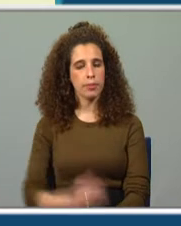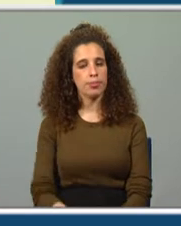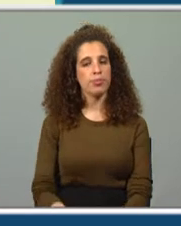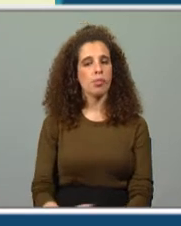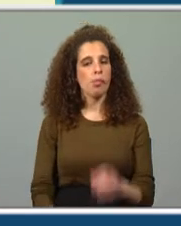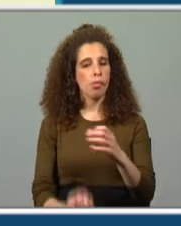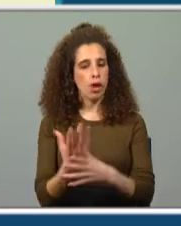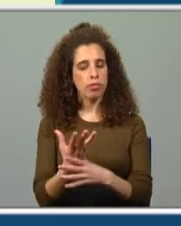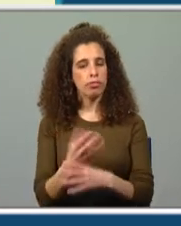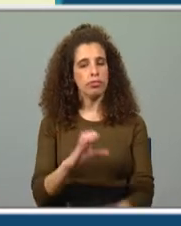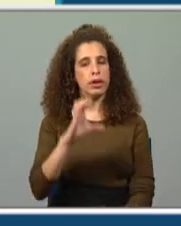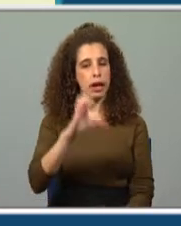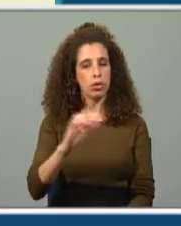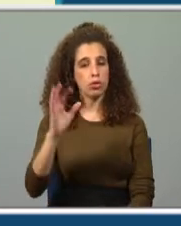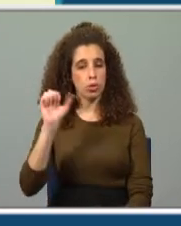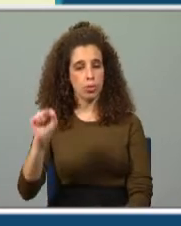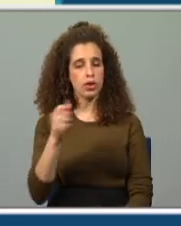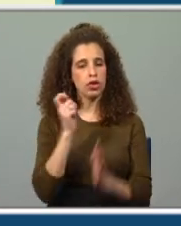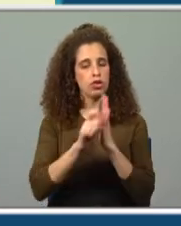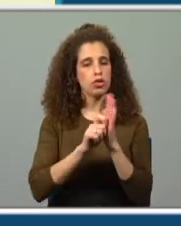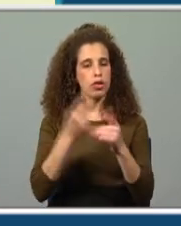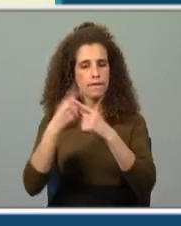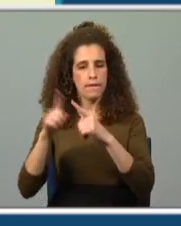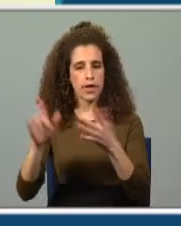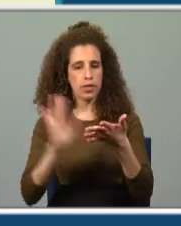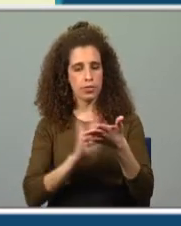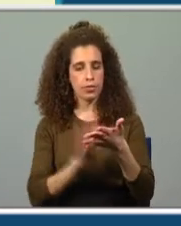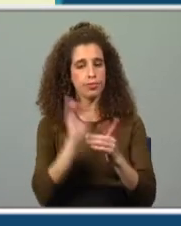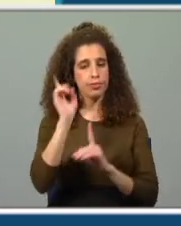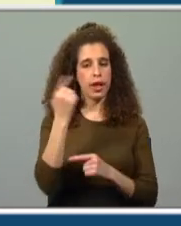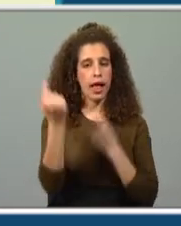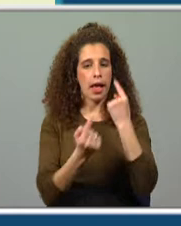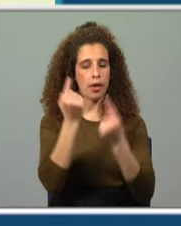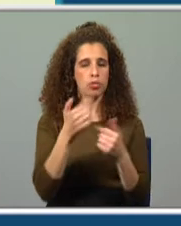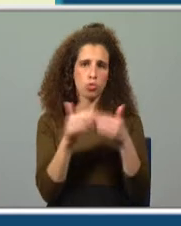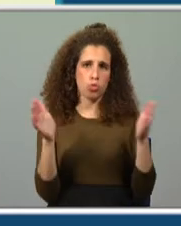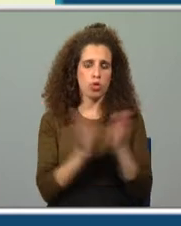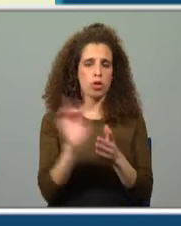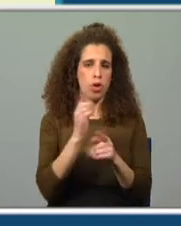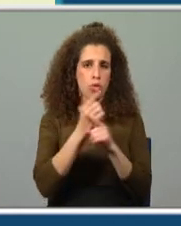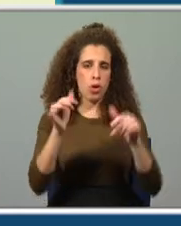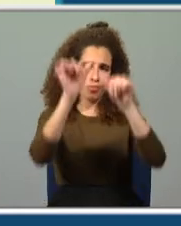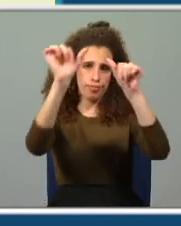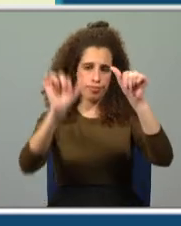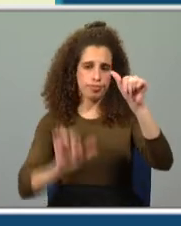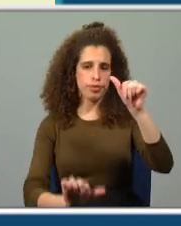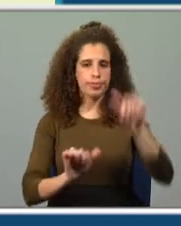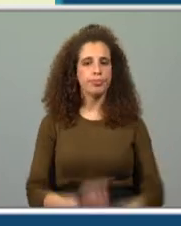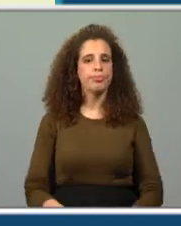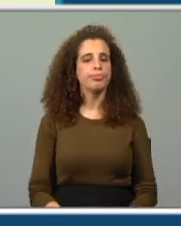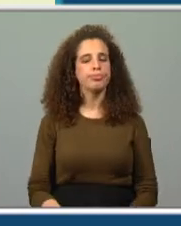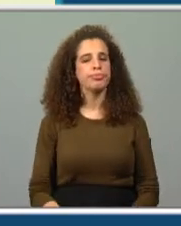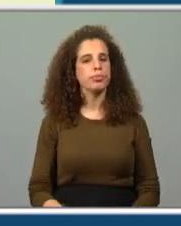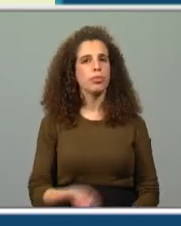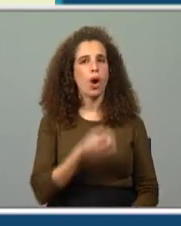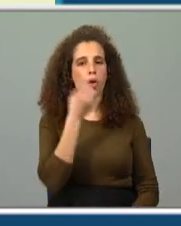Fundação Calouste de Gulbenkian e escreveu vários livros. Temos aqui alguns, não são todos, porque ele tem uma vasta obra. Vamos